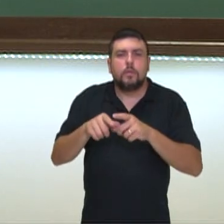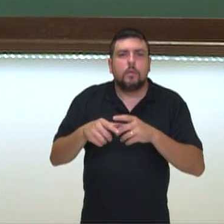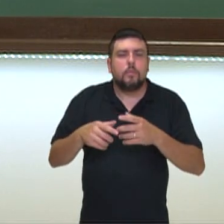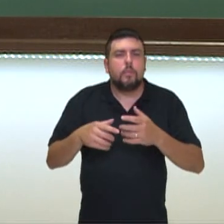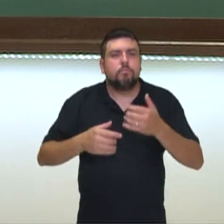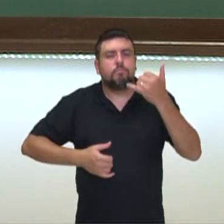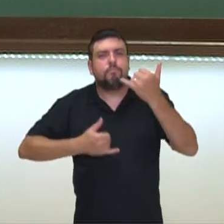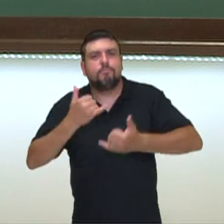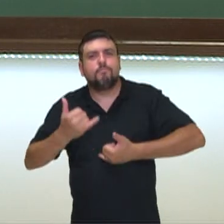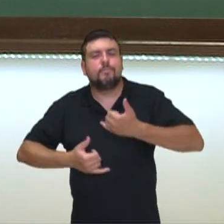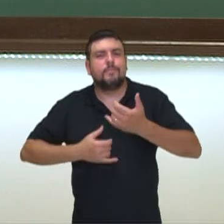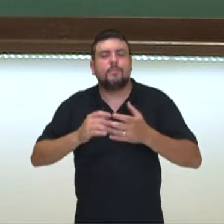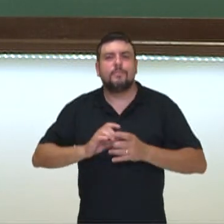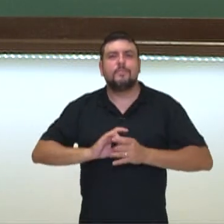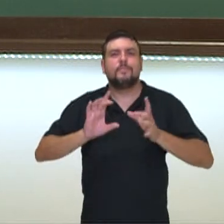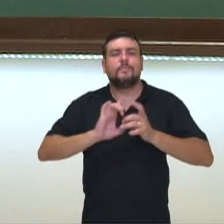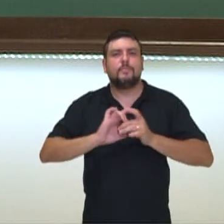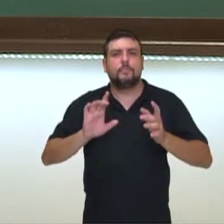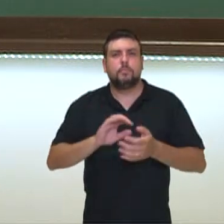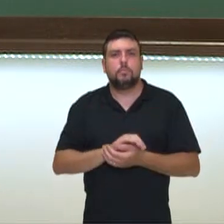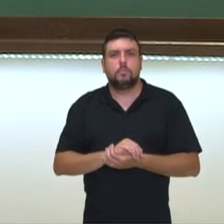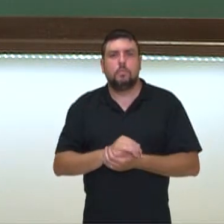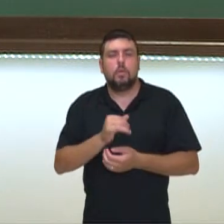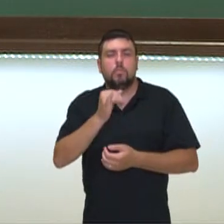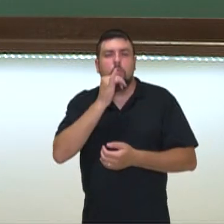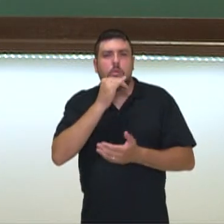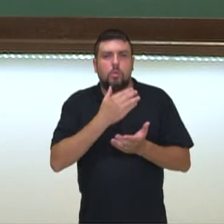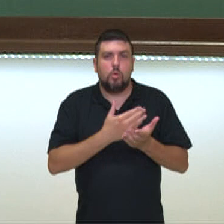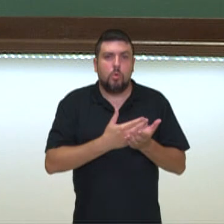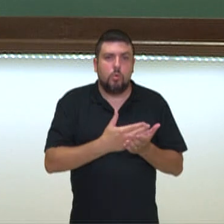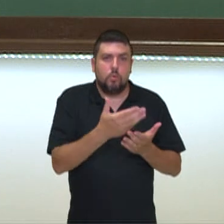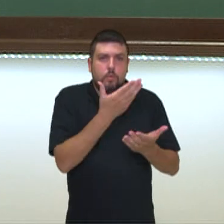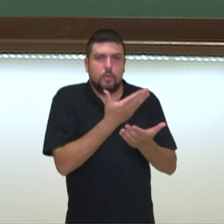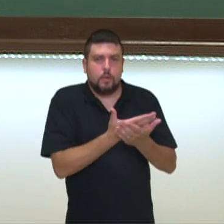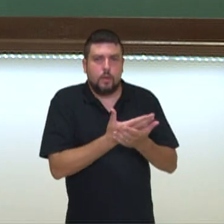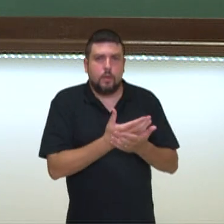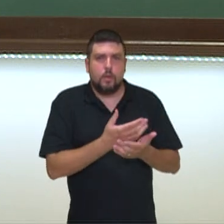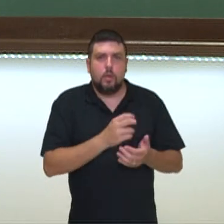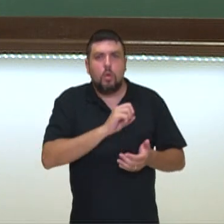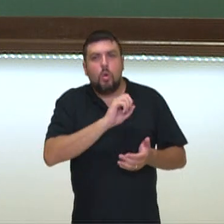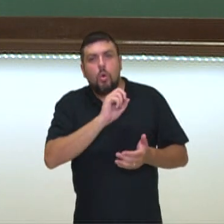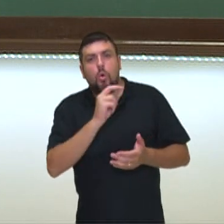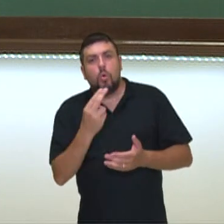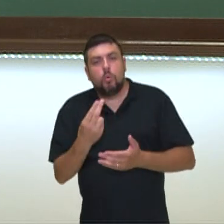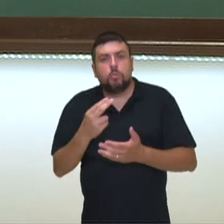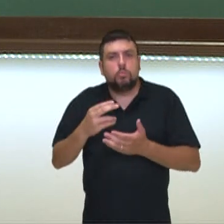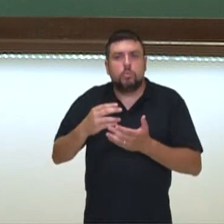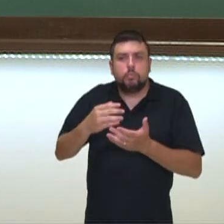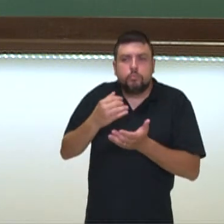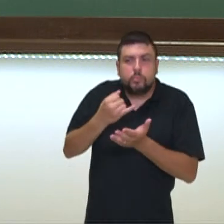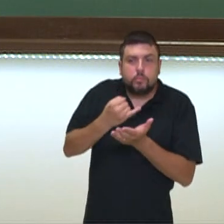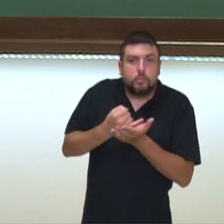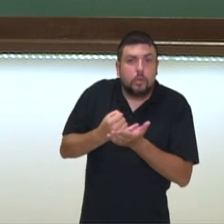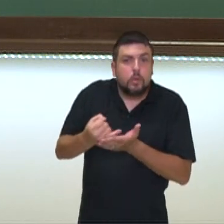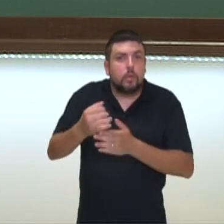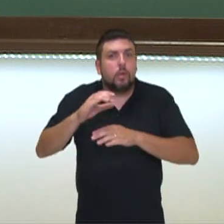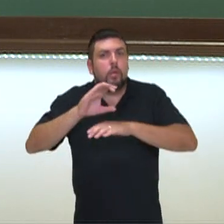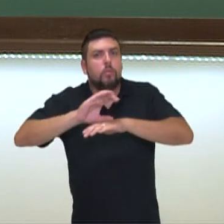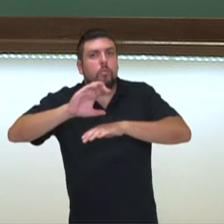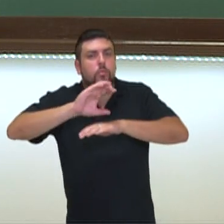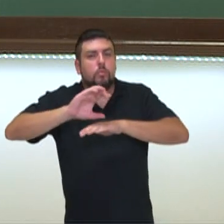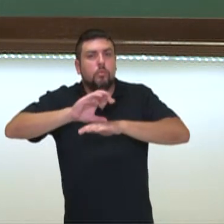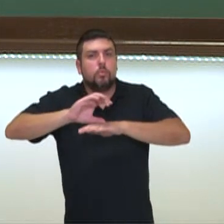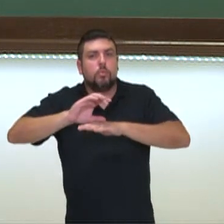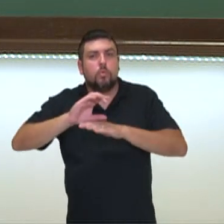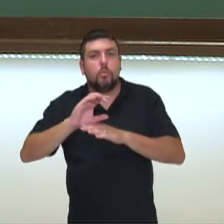descontraírem. O que isso quer dizer? Que no início de uma aula, no início de um evento, no início de um momento, né, de um curso, acontecem